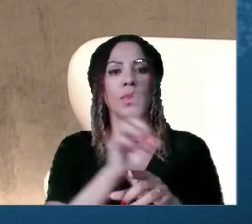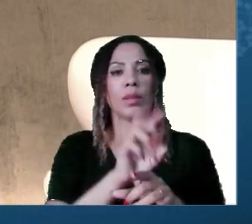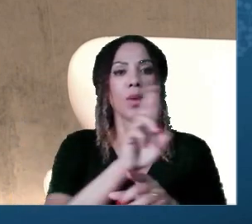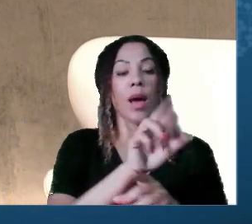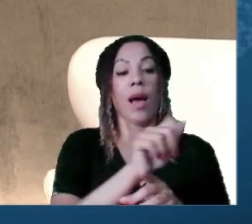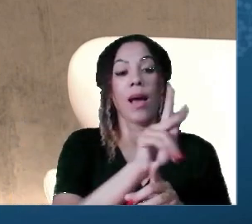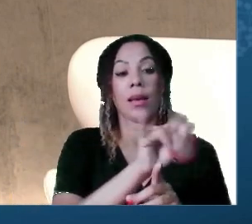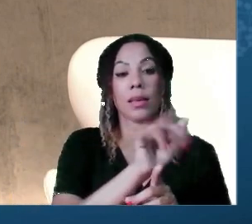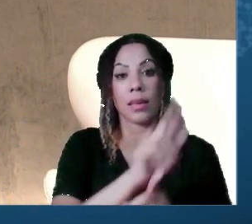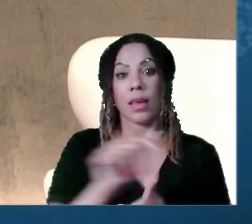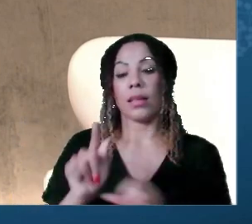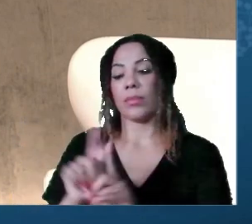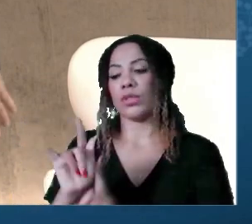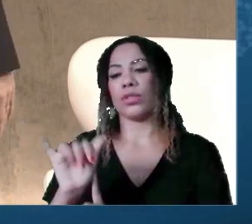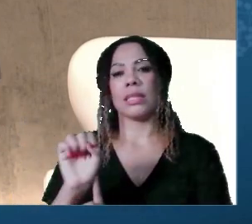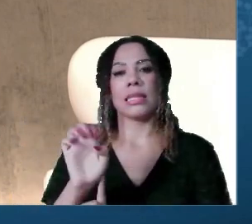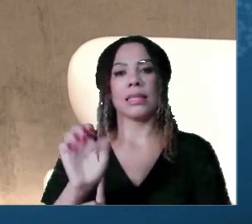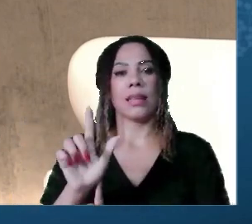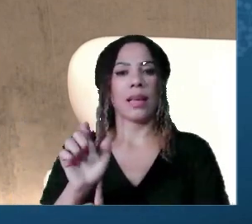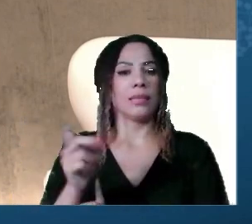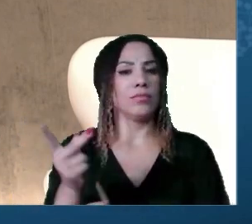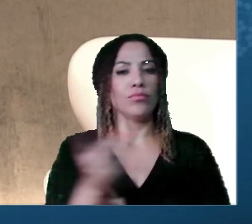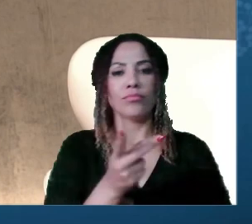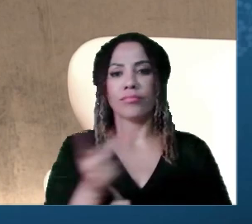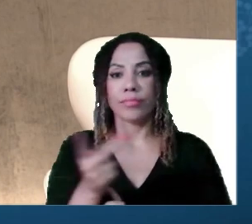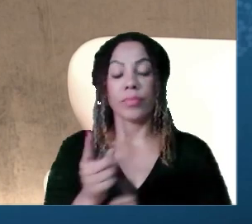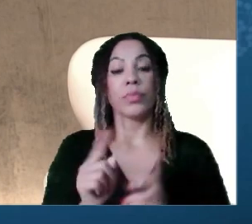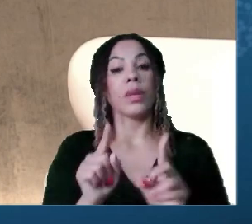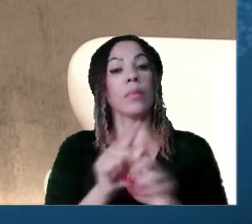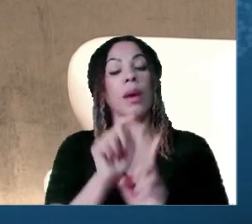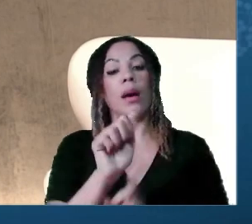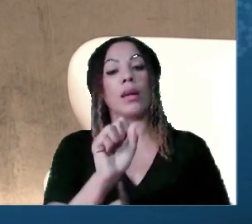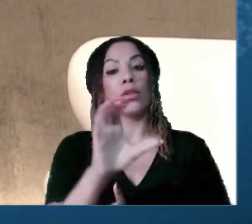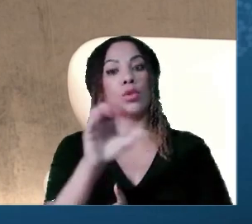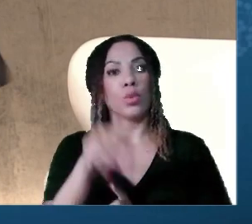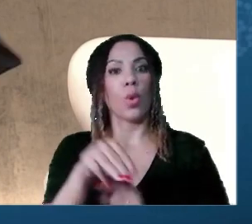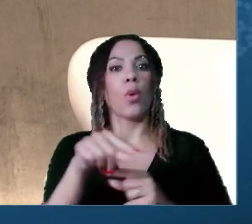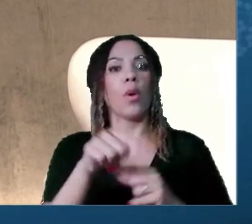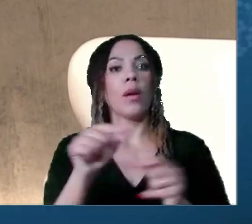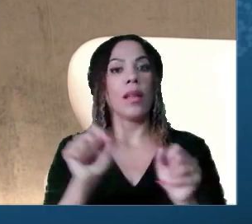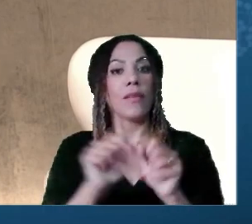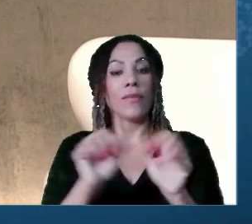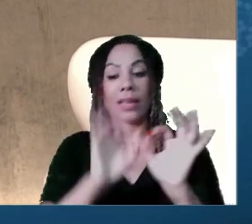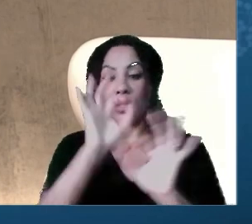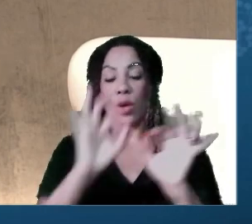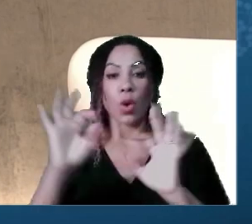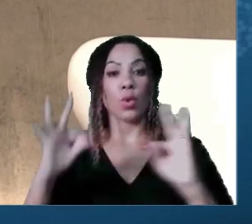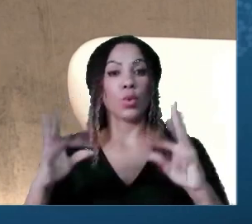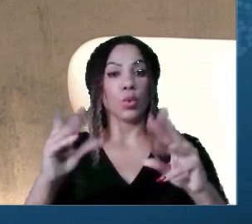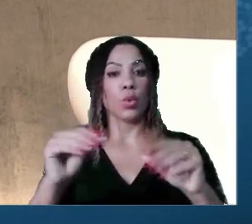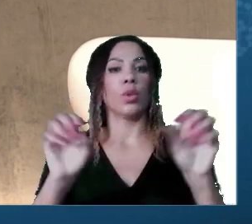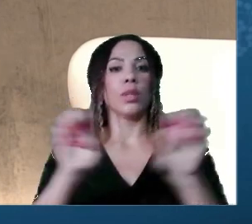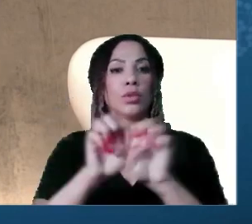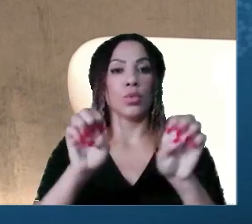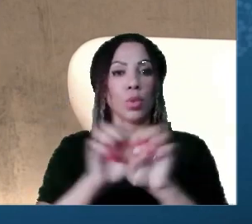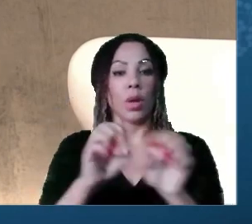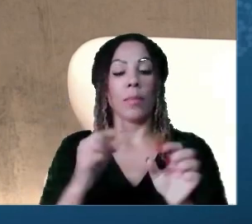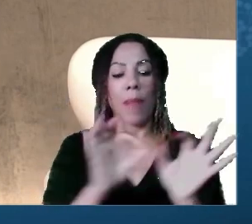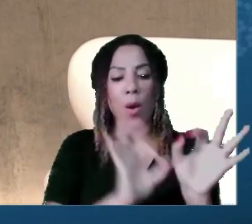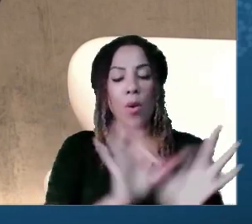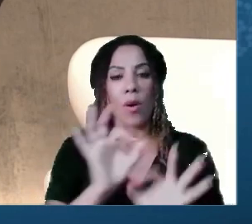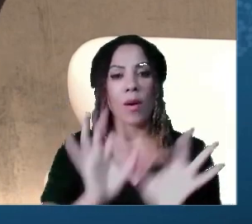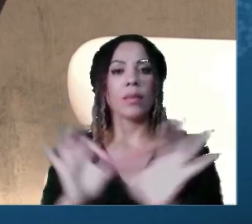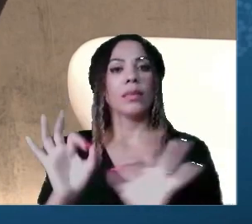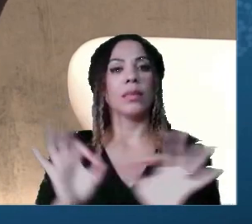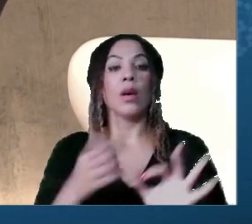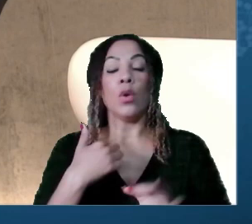e Gisele, pela Ascom, né, que proporcionou isso tudo aqui de infraestrutura para a gente, de organização. Eu acho